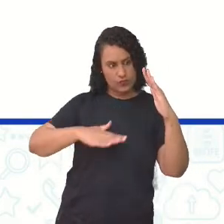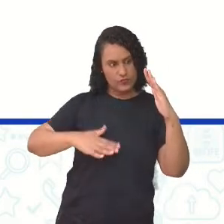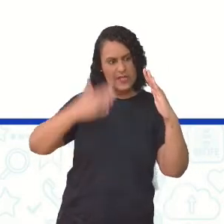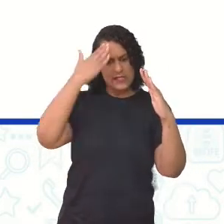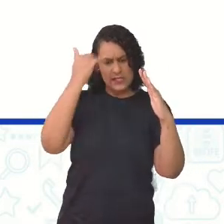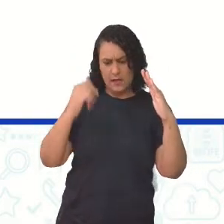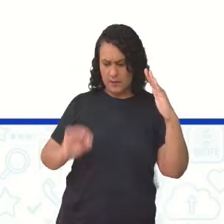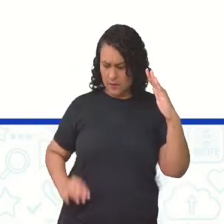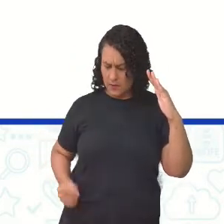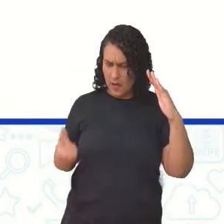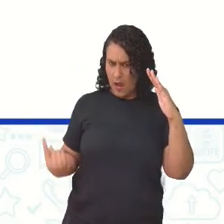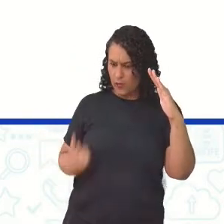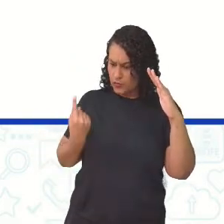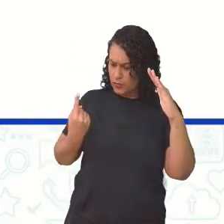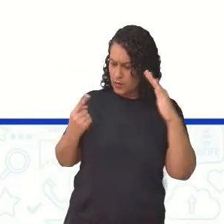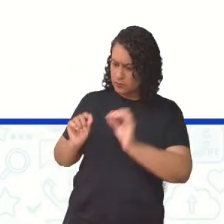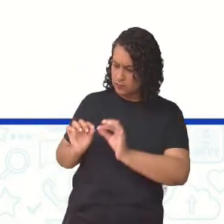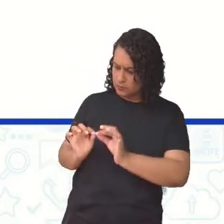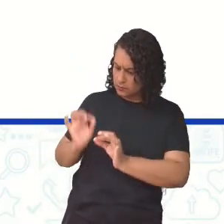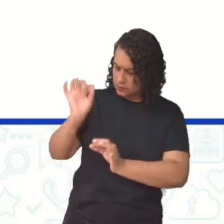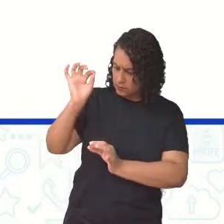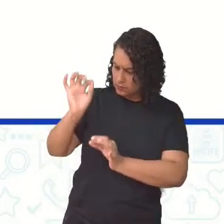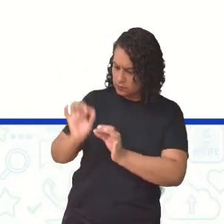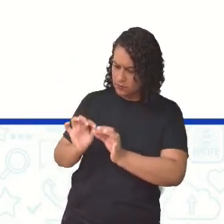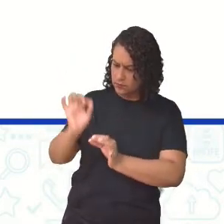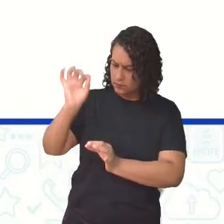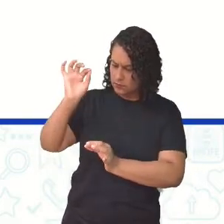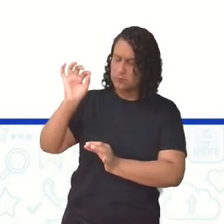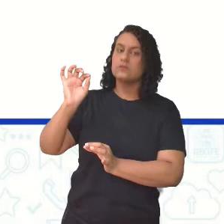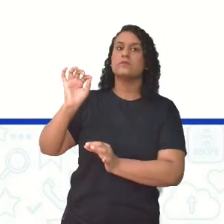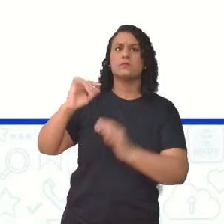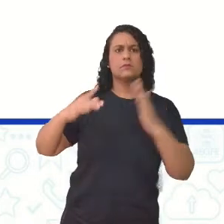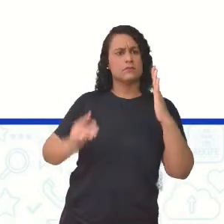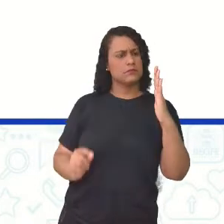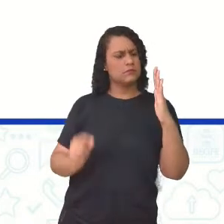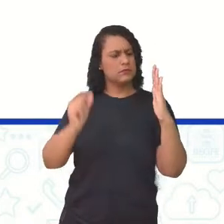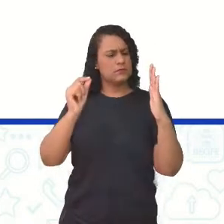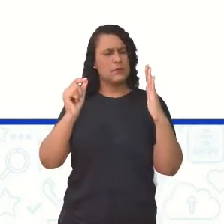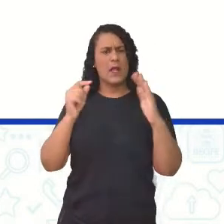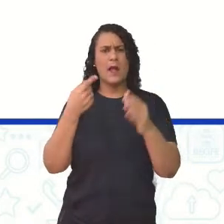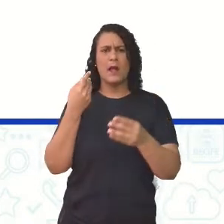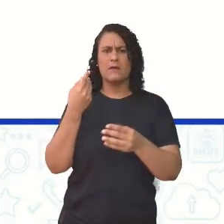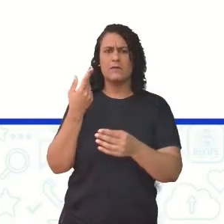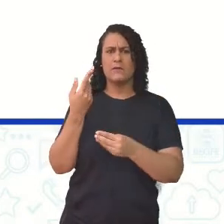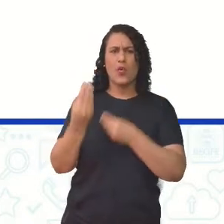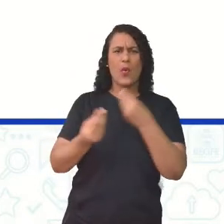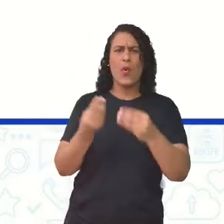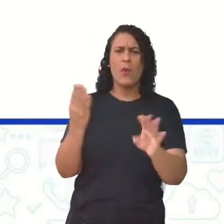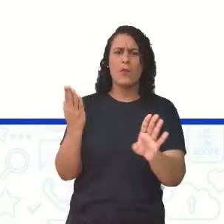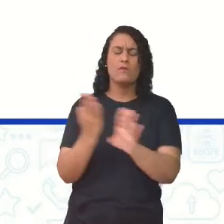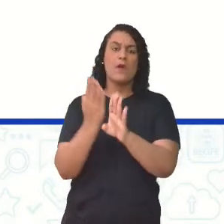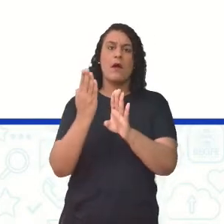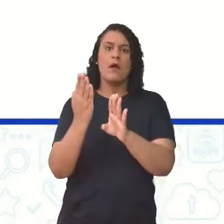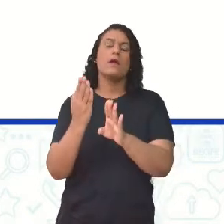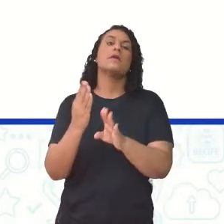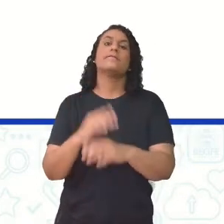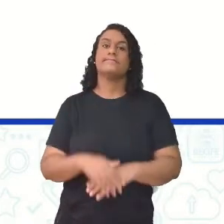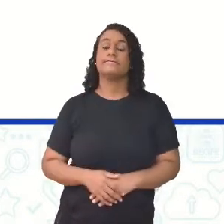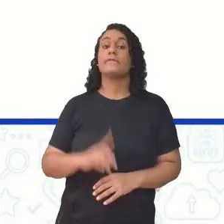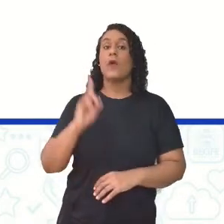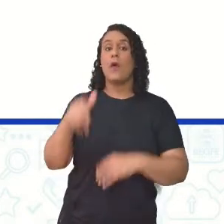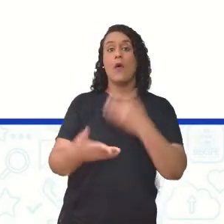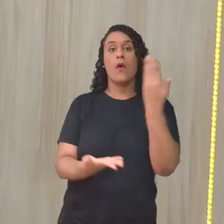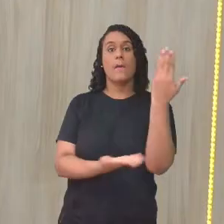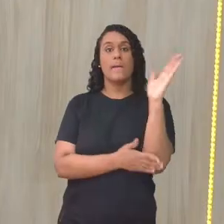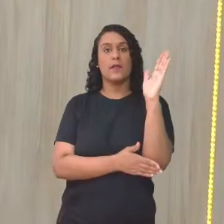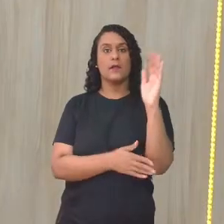então, beleza. A sombra dele tem como medir também. Ricardinho, mas tu me dissesse que não tinha como medir nada. Ele pegava um pedaço de madeira e dizia,